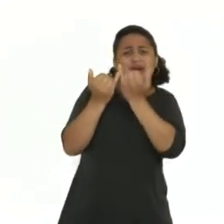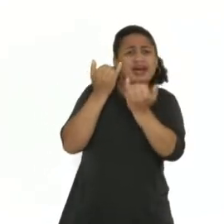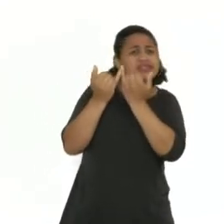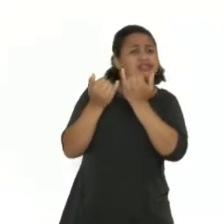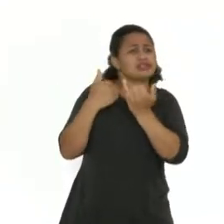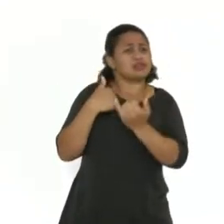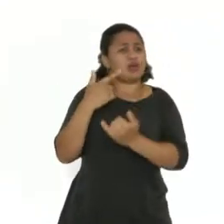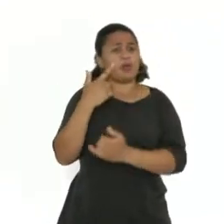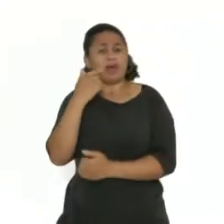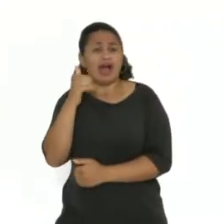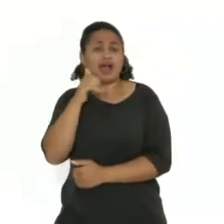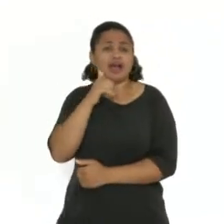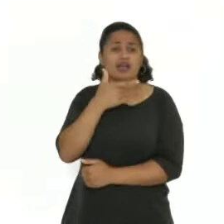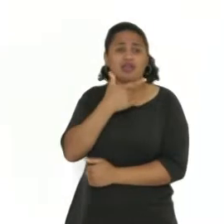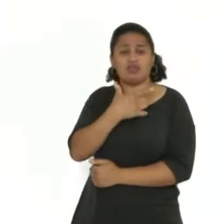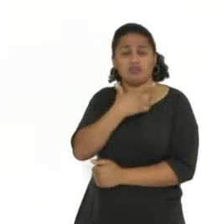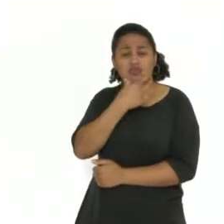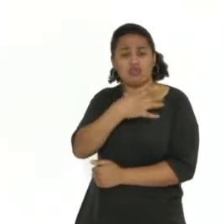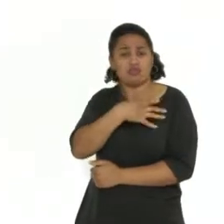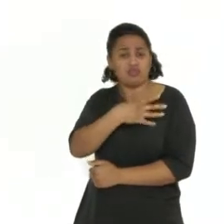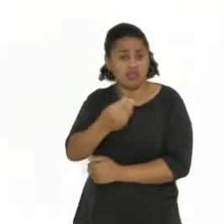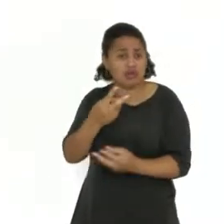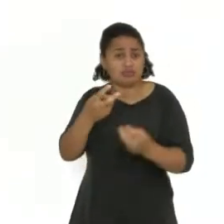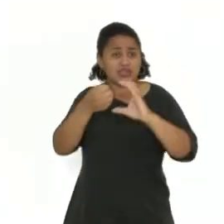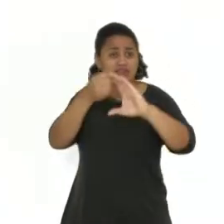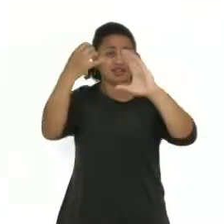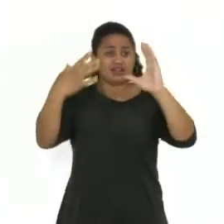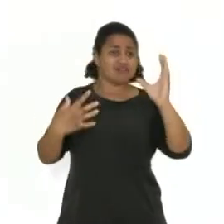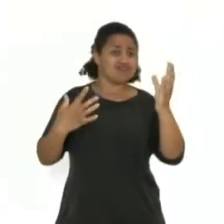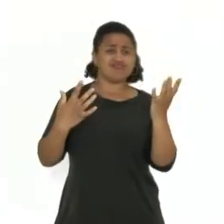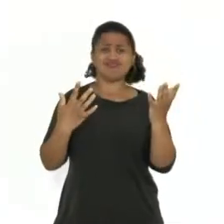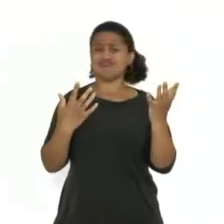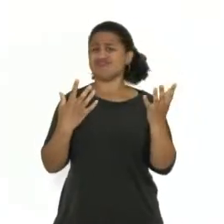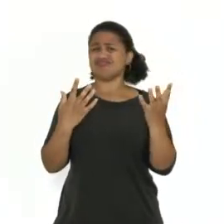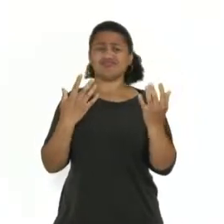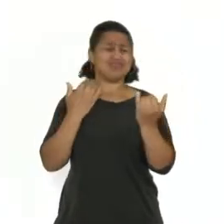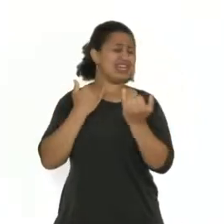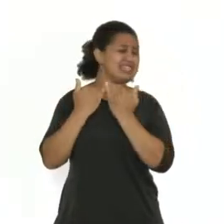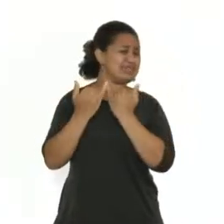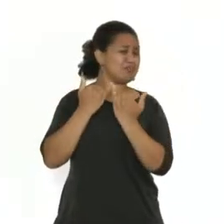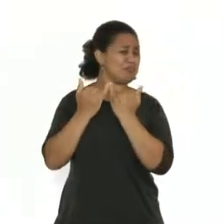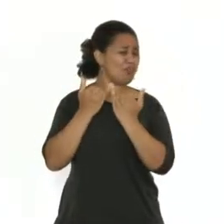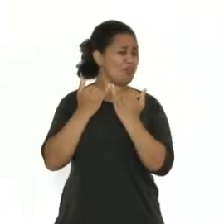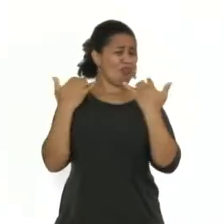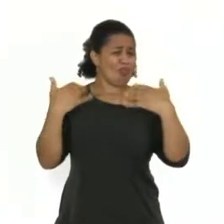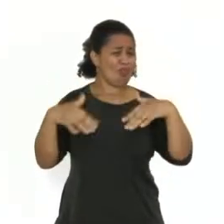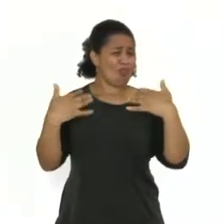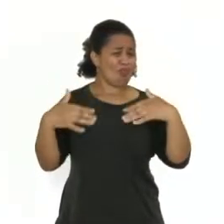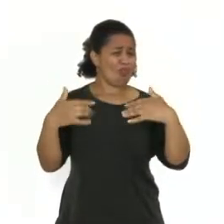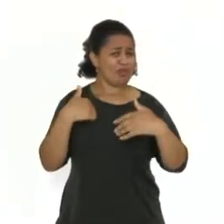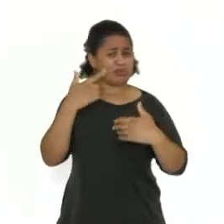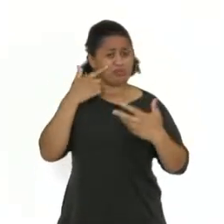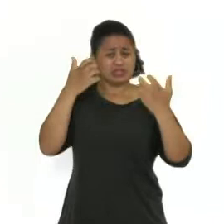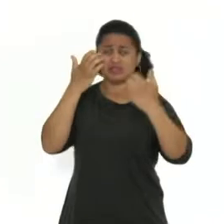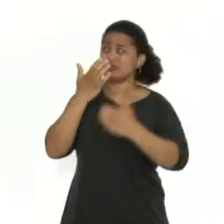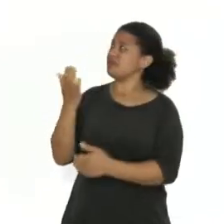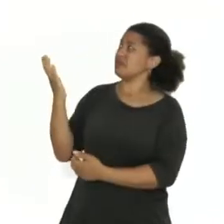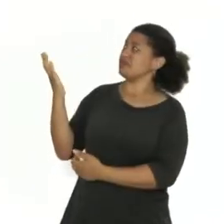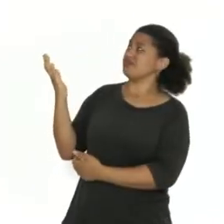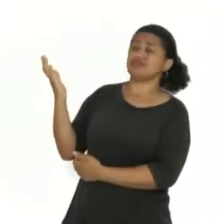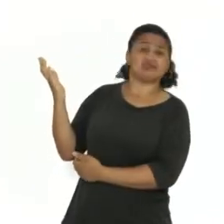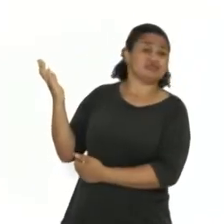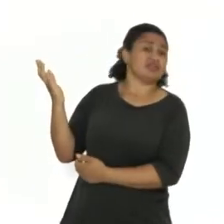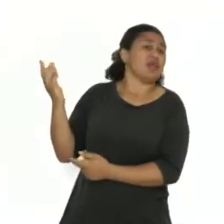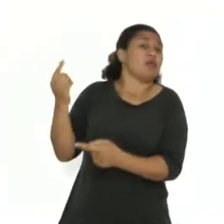filho. Olhem as características, olha como eles são muito parecidos. Qual é o motivo de